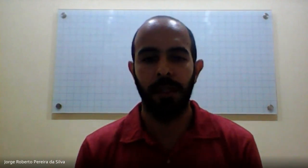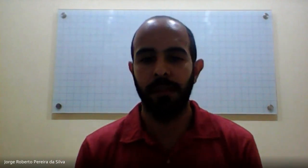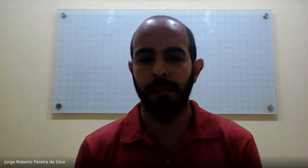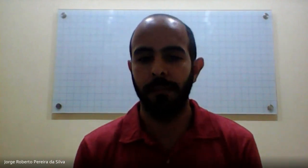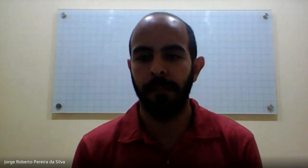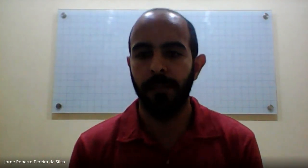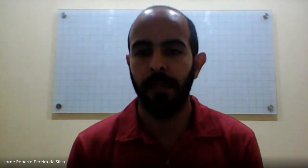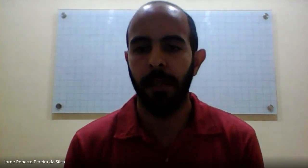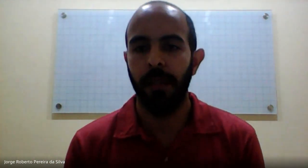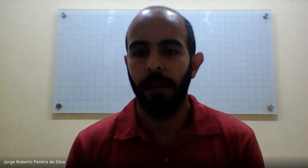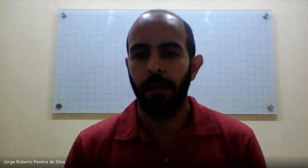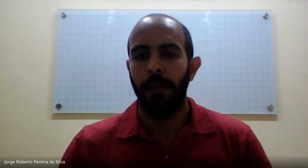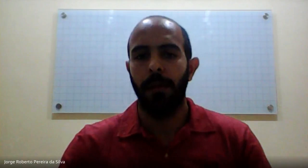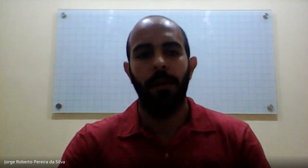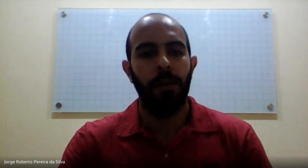Beleza?